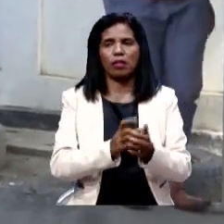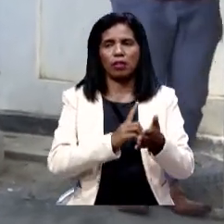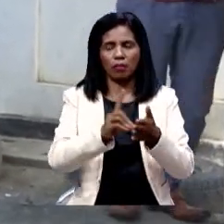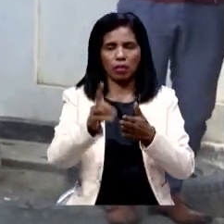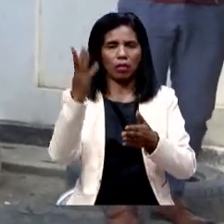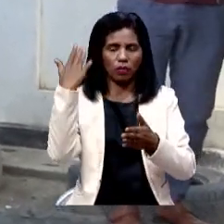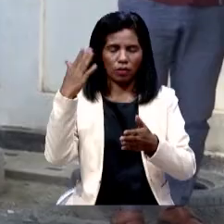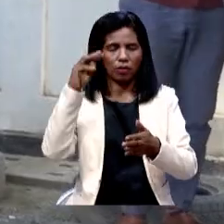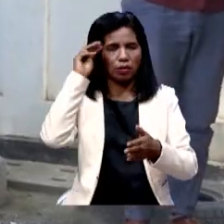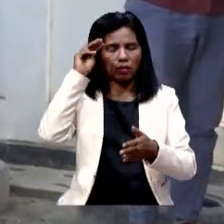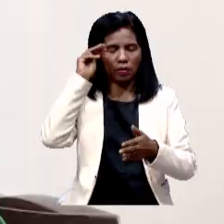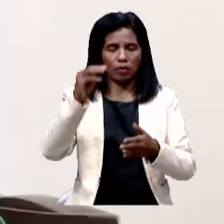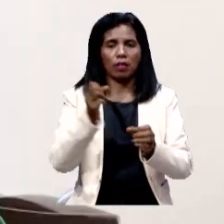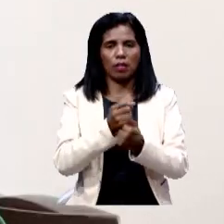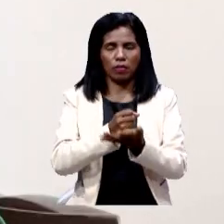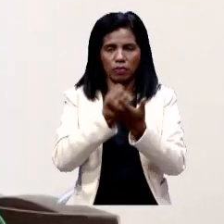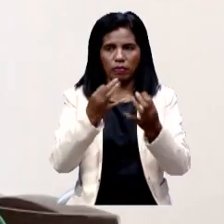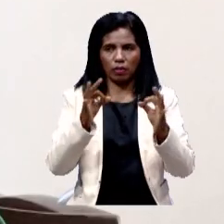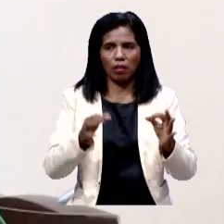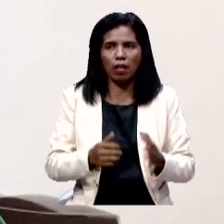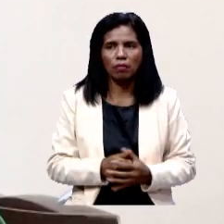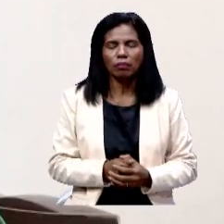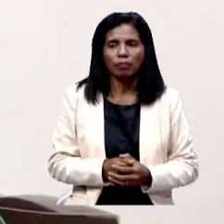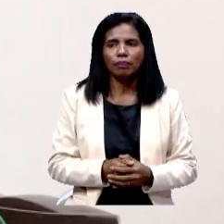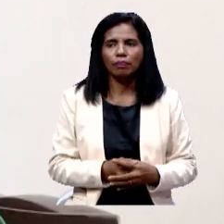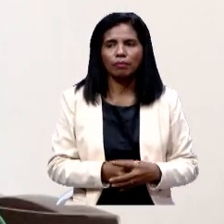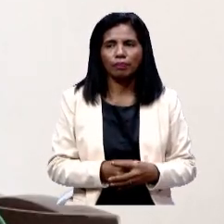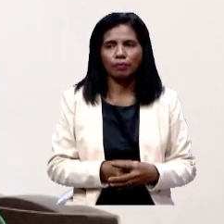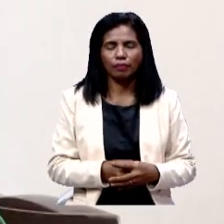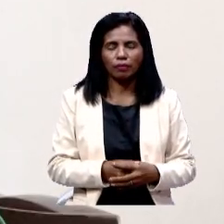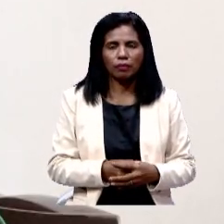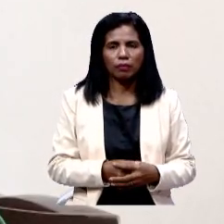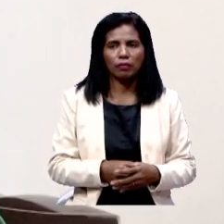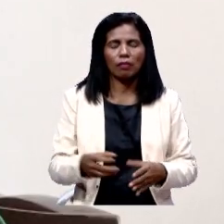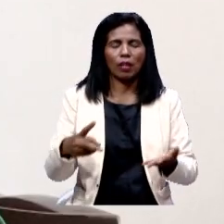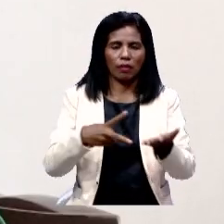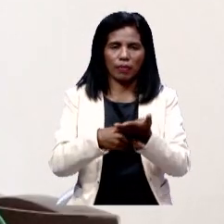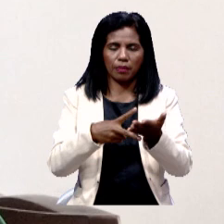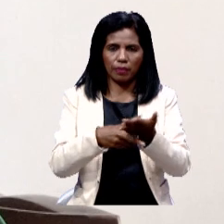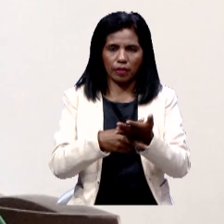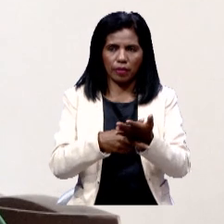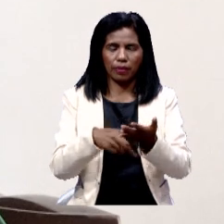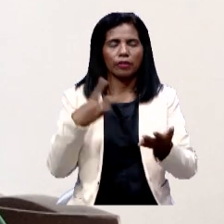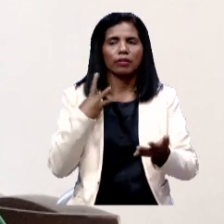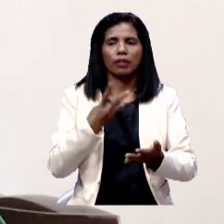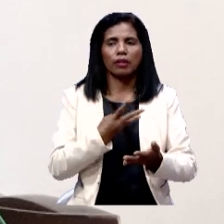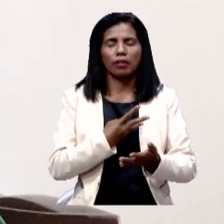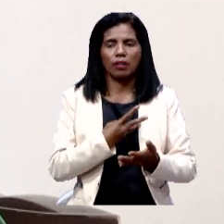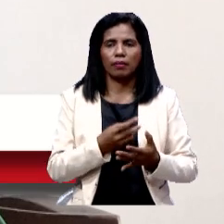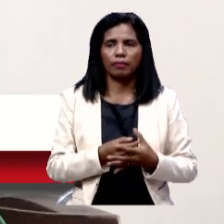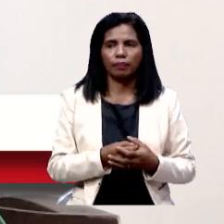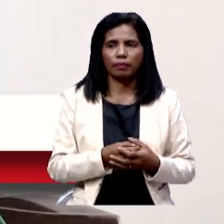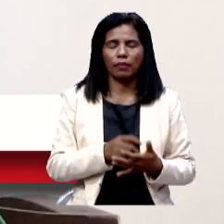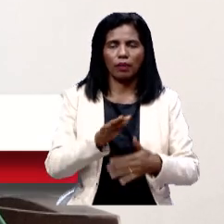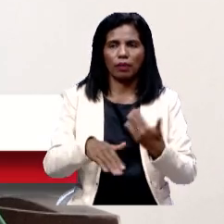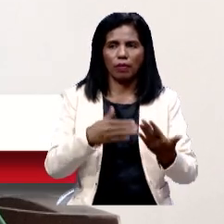kliuba, ministério resolve ona. Documentos que no pasaporte, kata ita